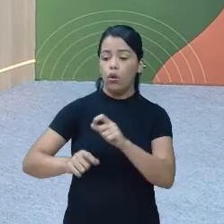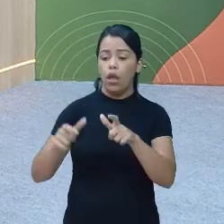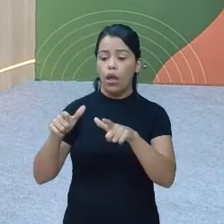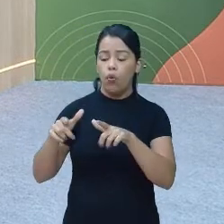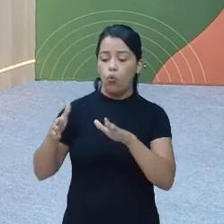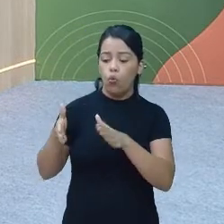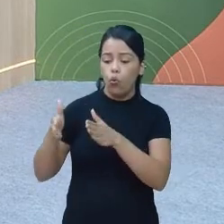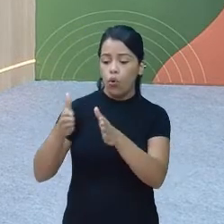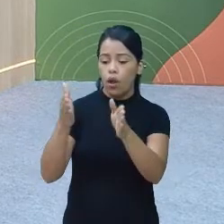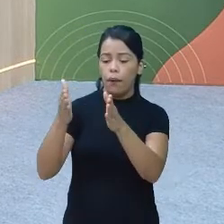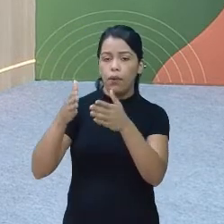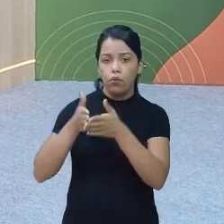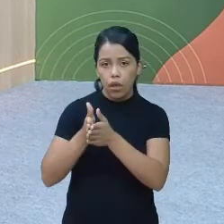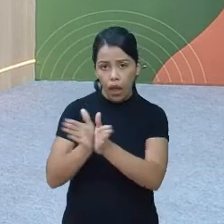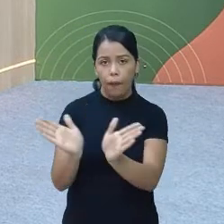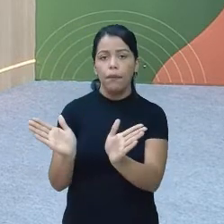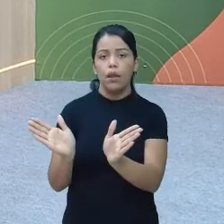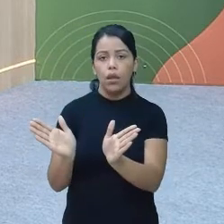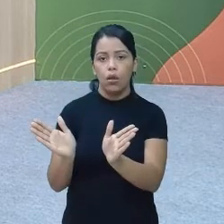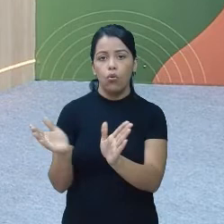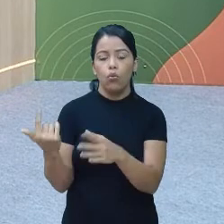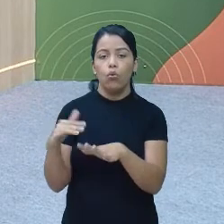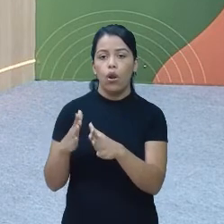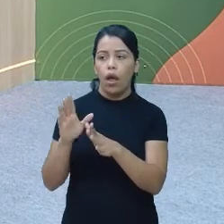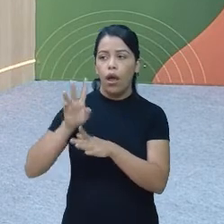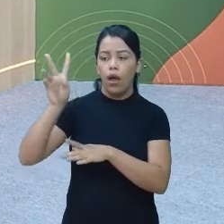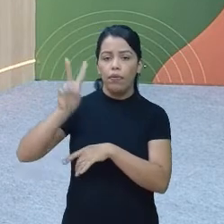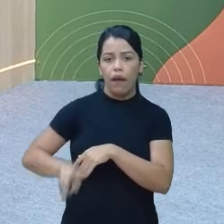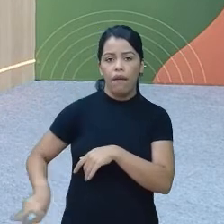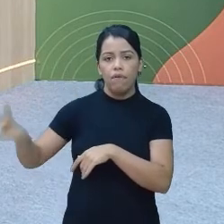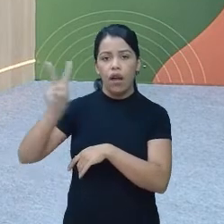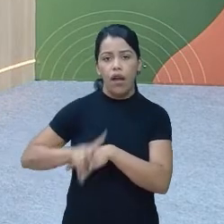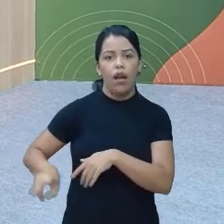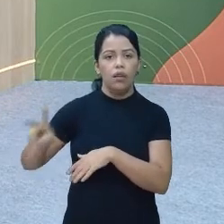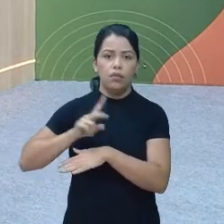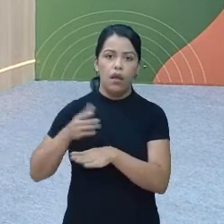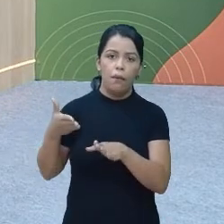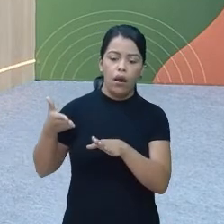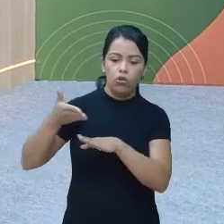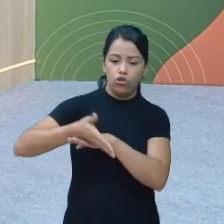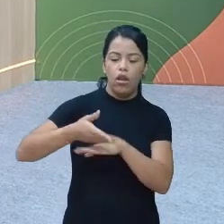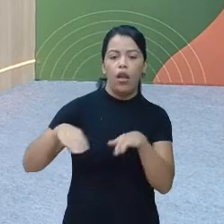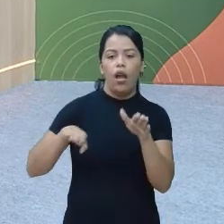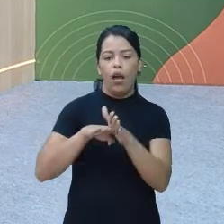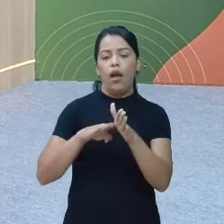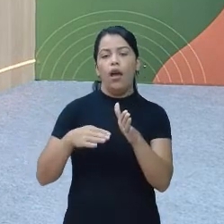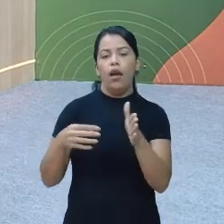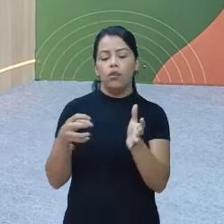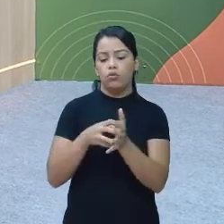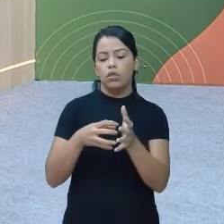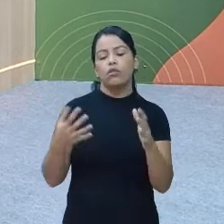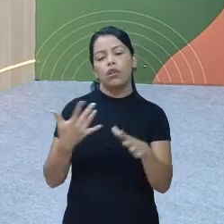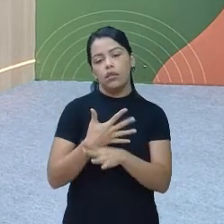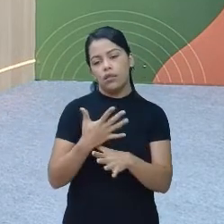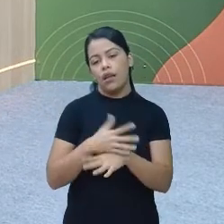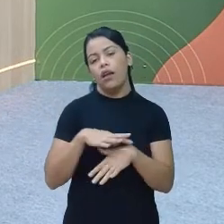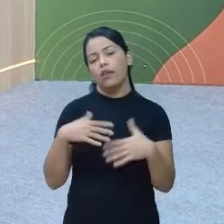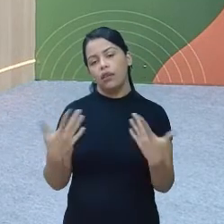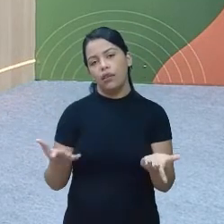falou sobre isso, e também chamei a atenção o quanto esses espaços eles foram construídos, pensados